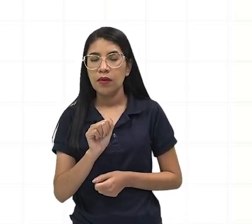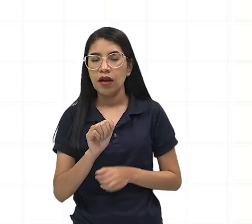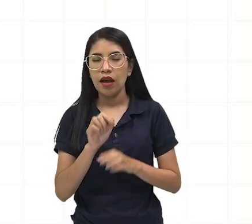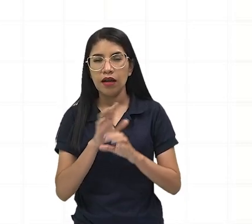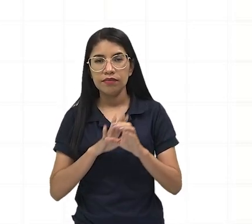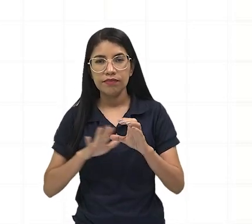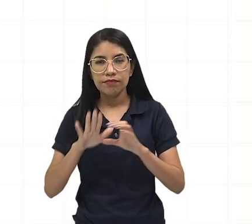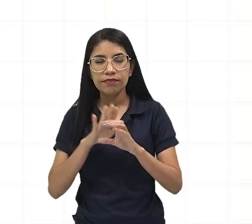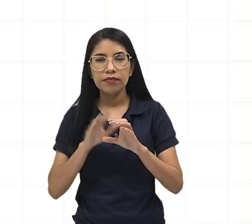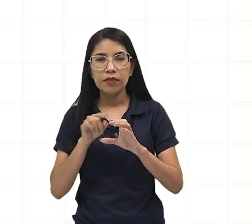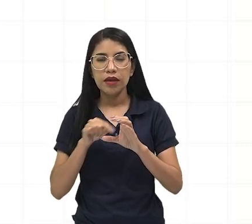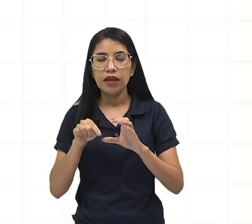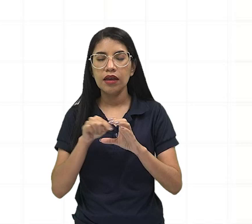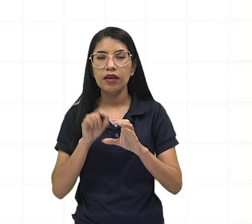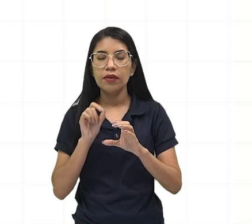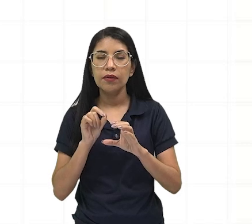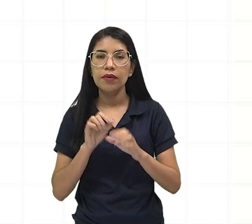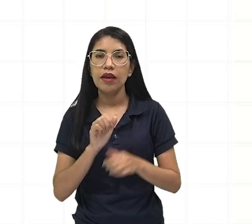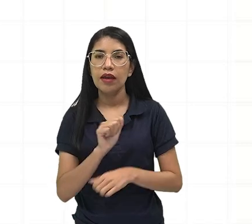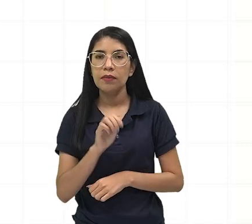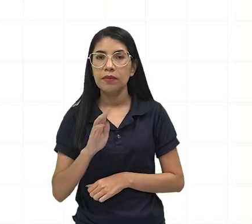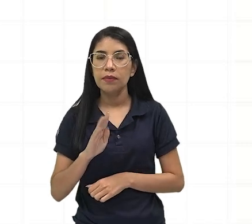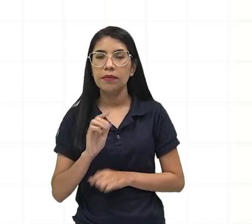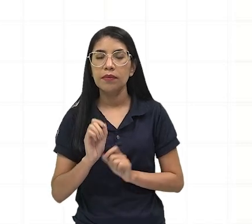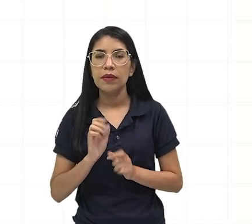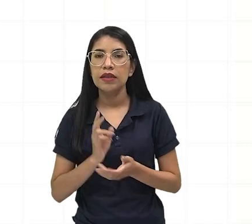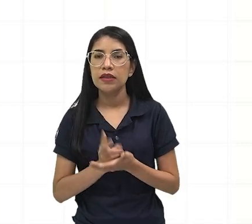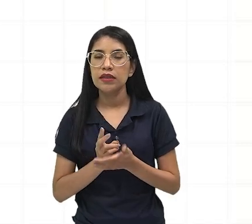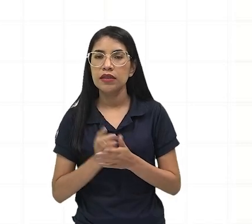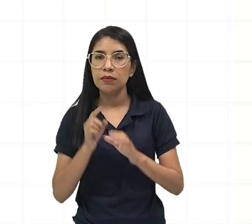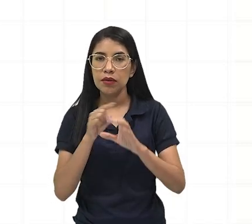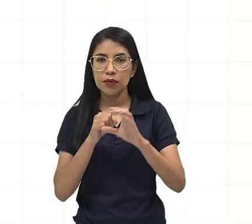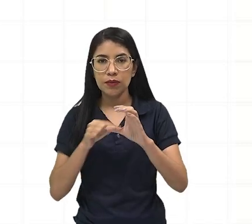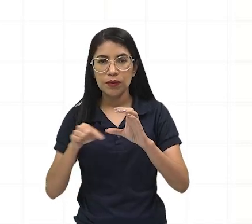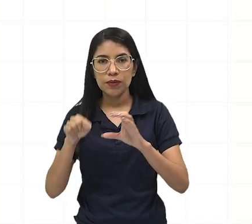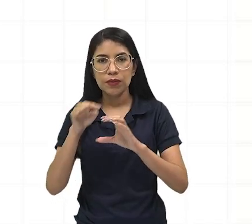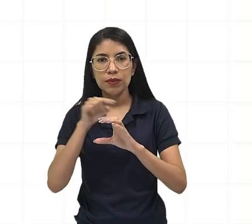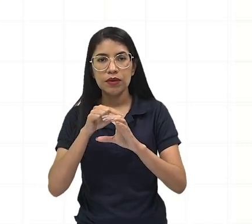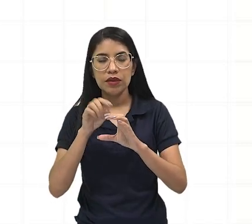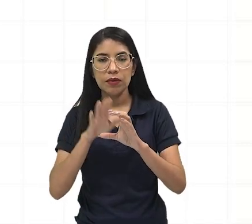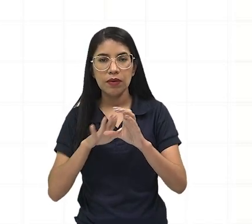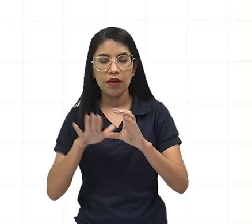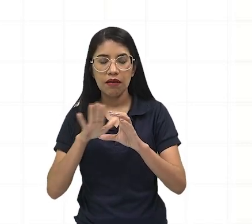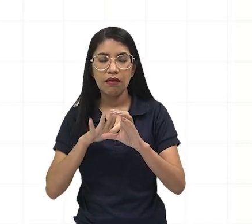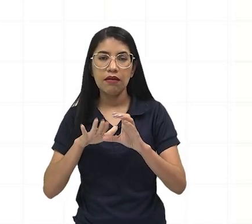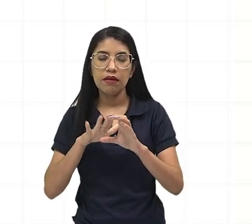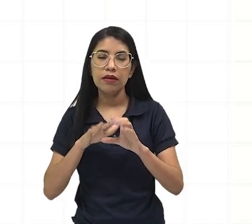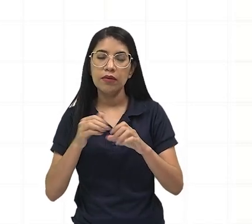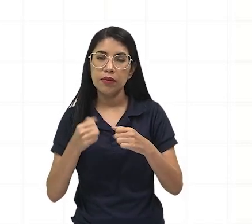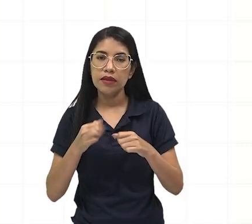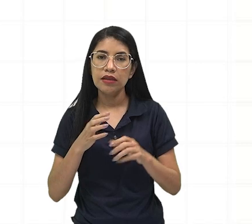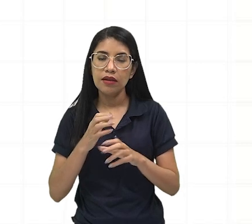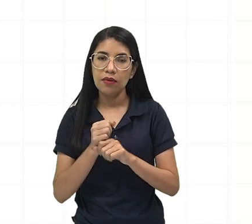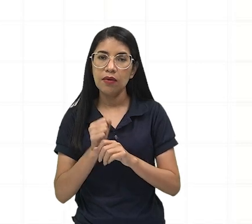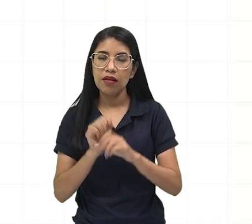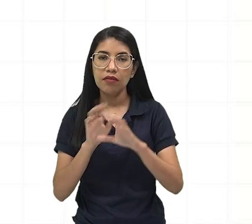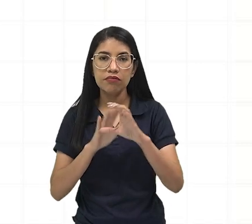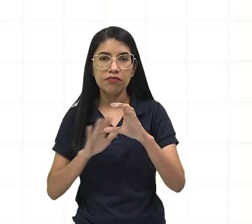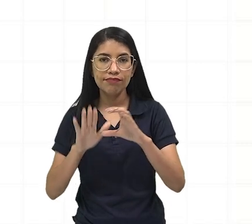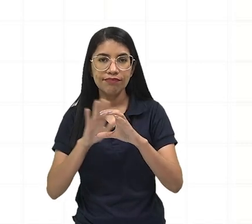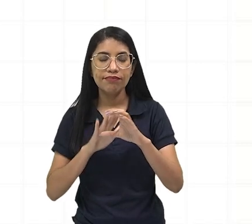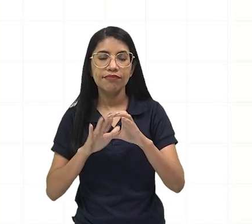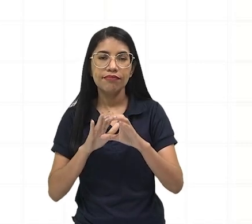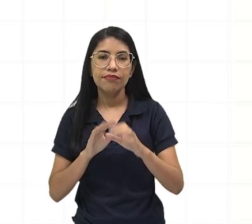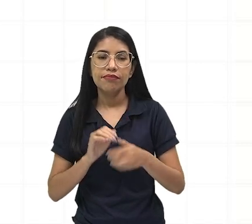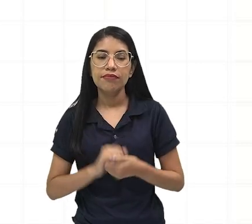base? A base vai ser sempre um círculo. Então, você tem que saber calcular a área do círculo. Lembrar a área do